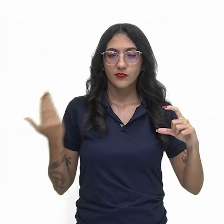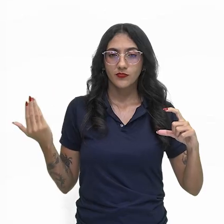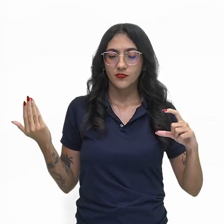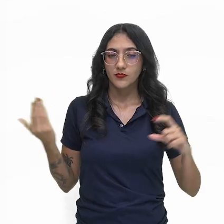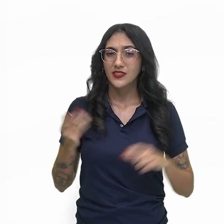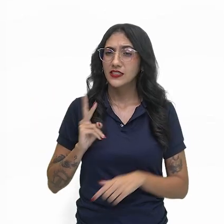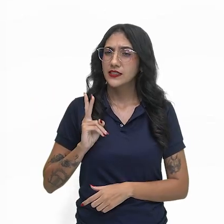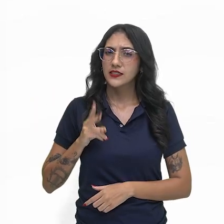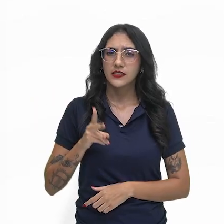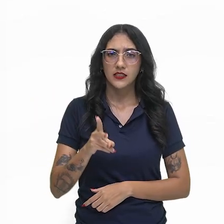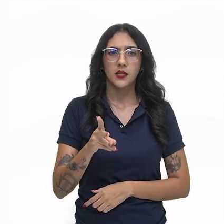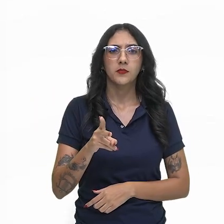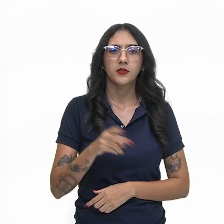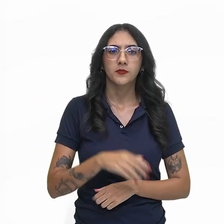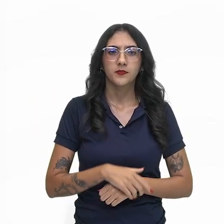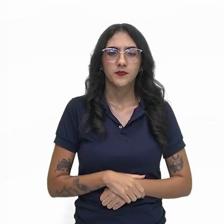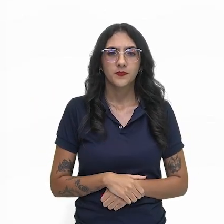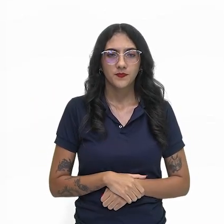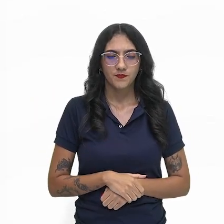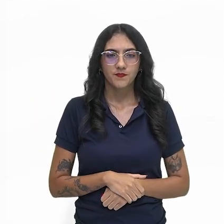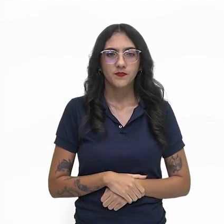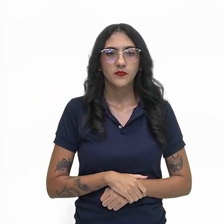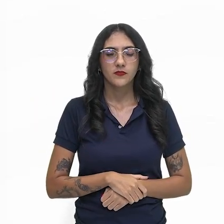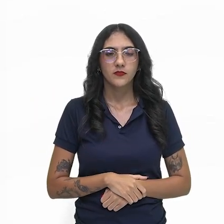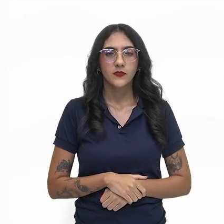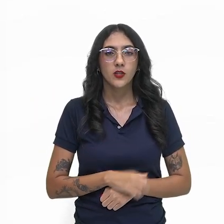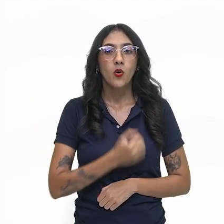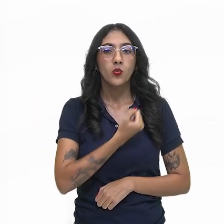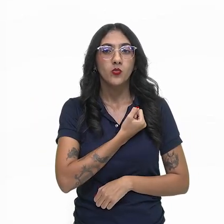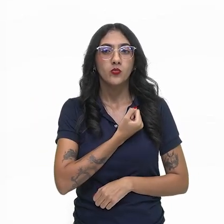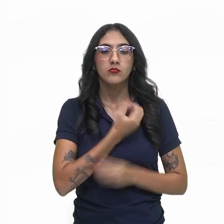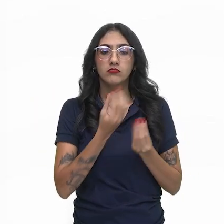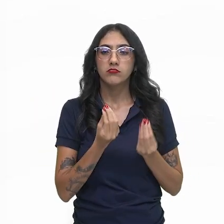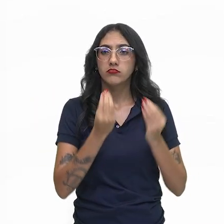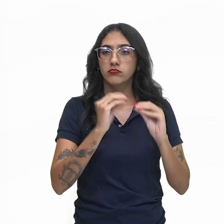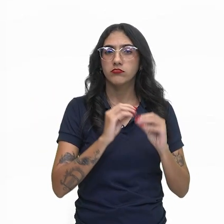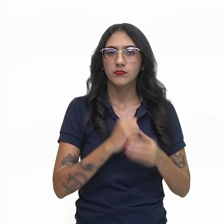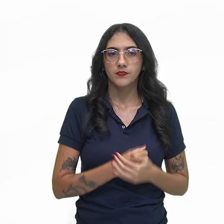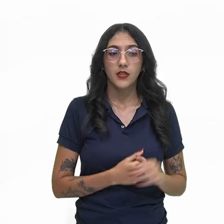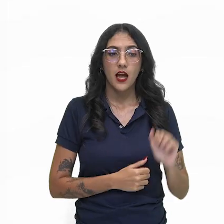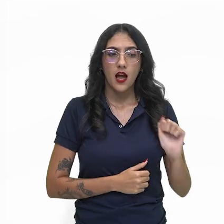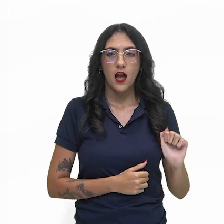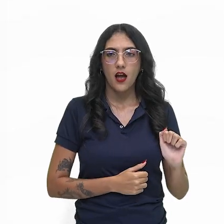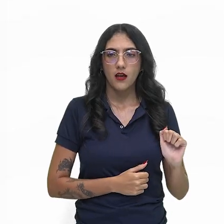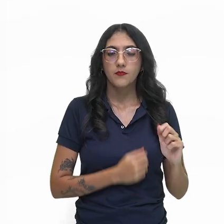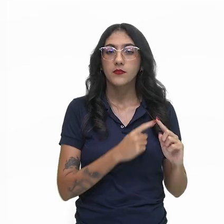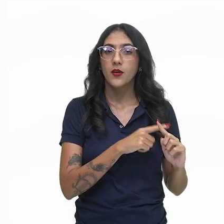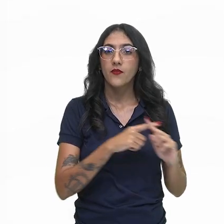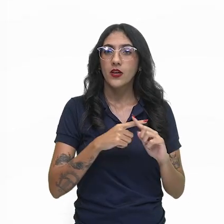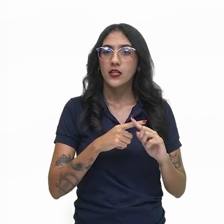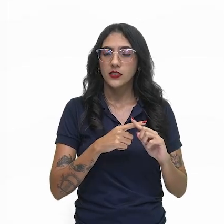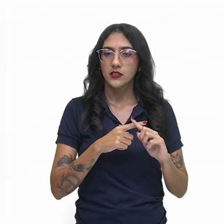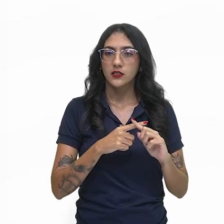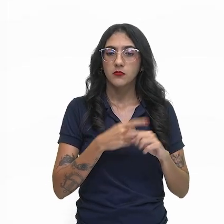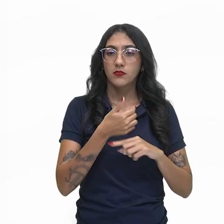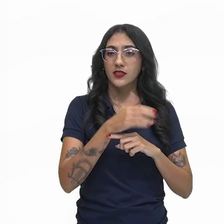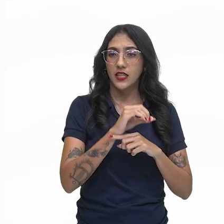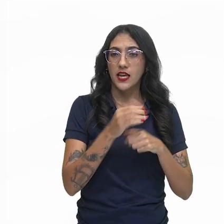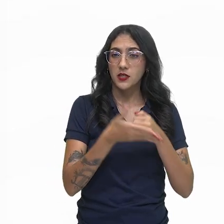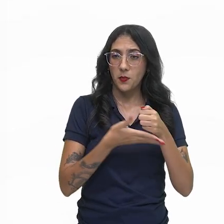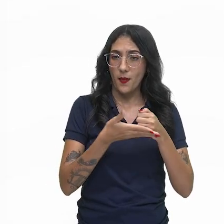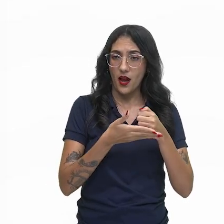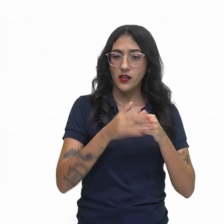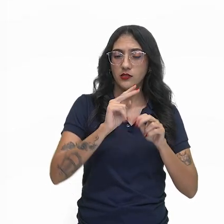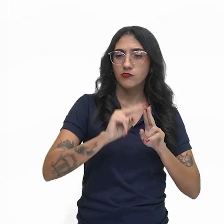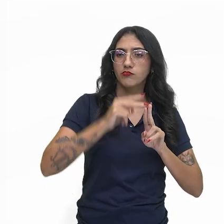É sempre assim, ó, um número que é expresso nessa forma, A vezes uma potência de base 10